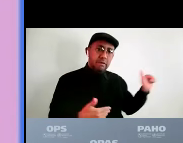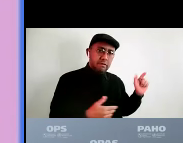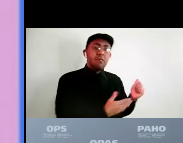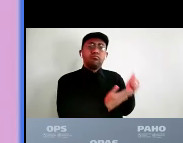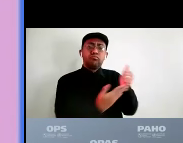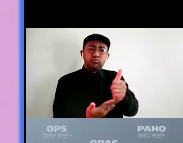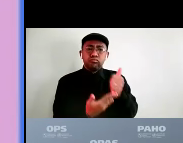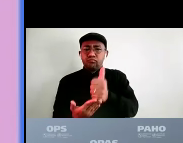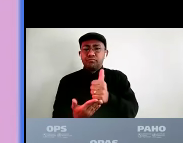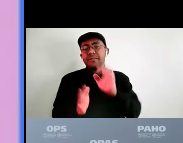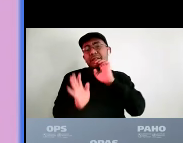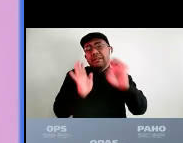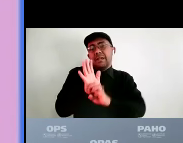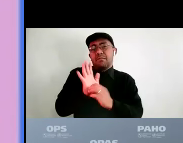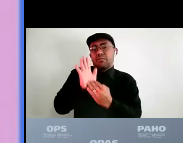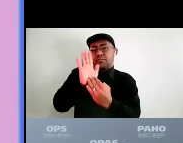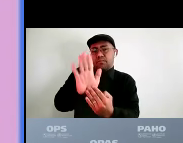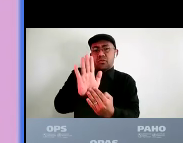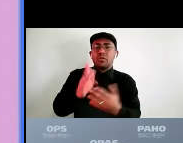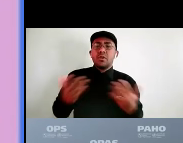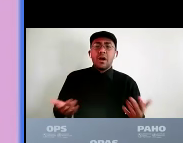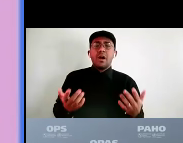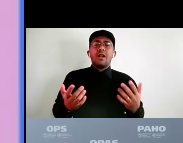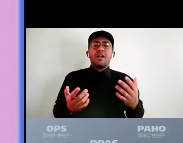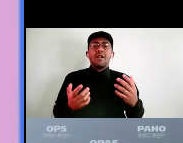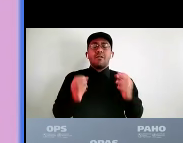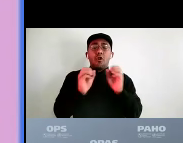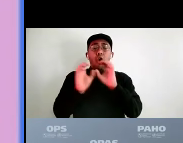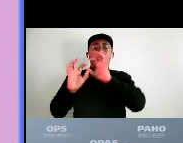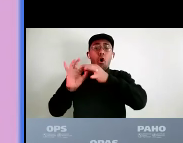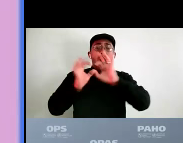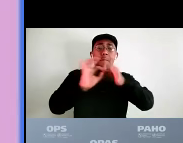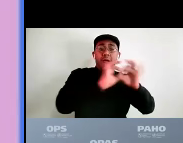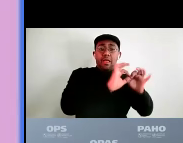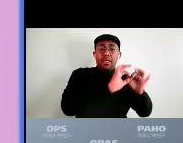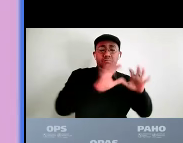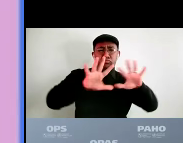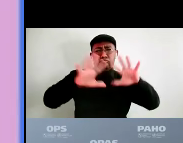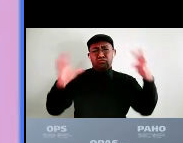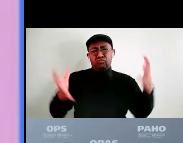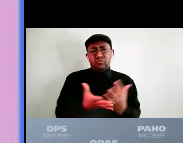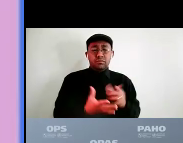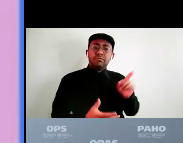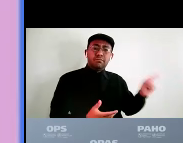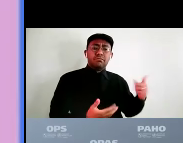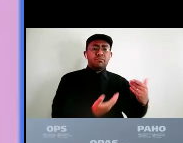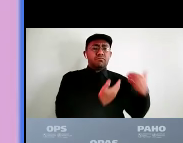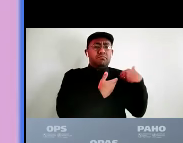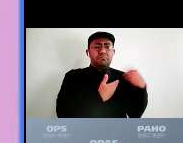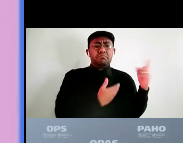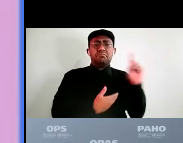neste âmbito. Como aconteceu, por exemplo, nos Jogos Olímpicos, ela tem mais de 18 anos de experiência em